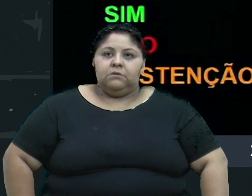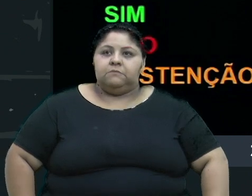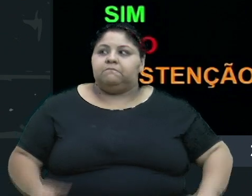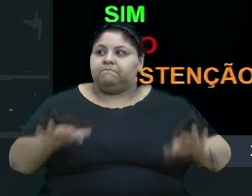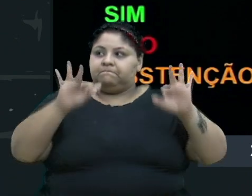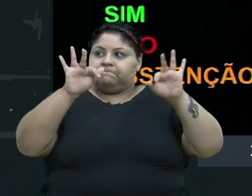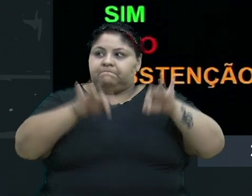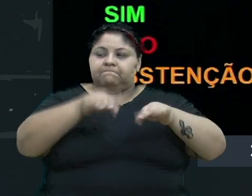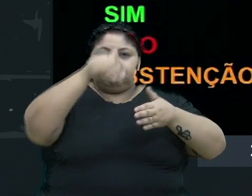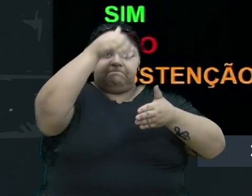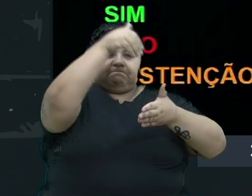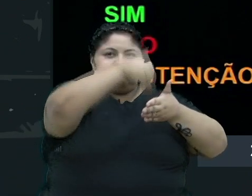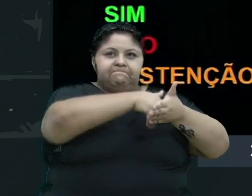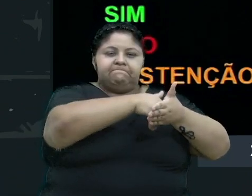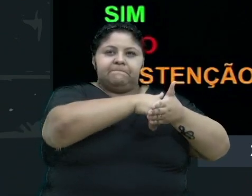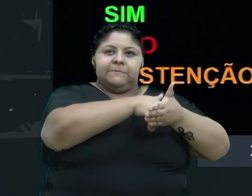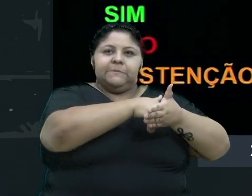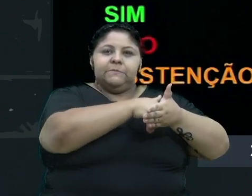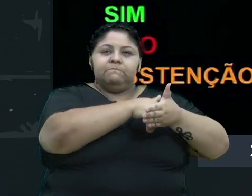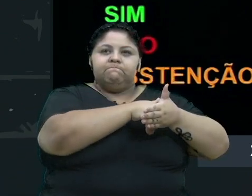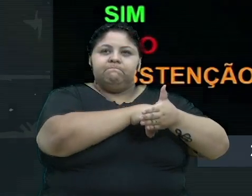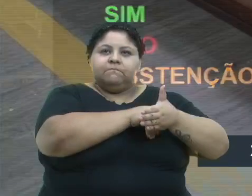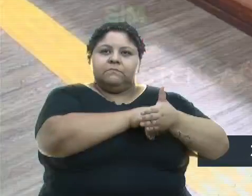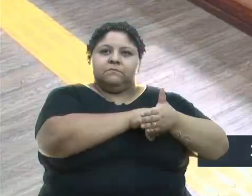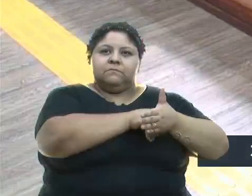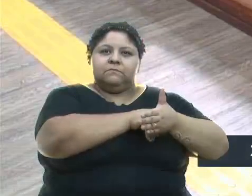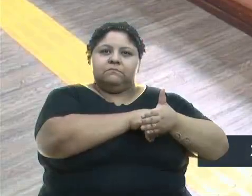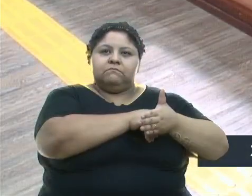Encerrada a votação.